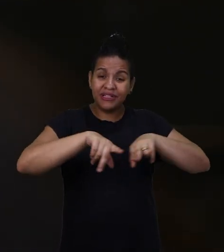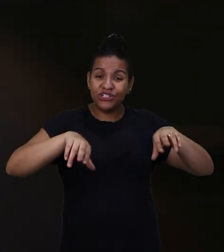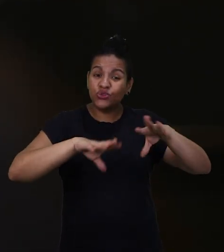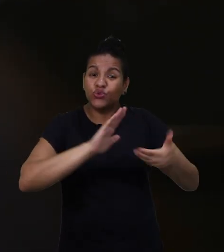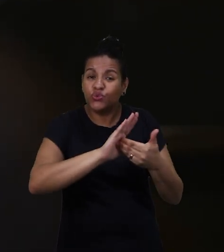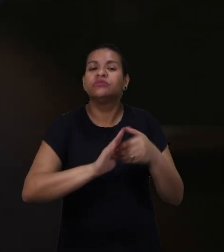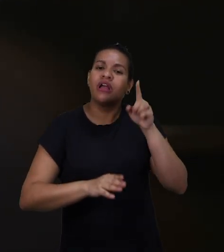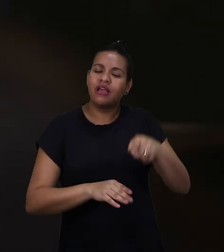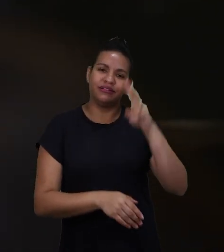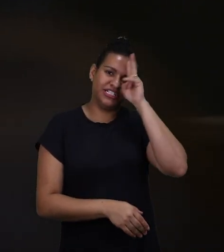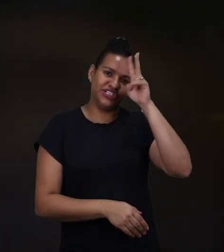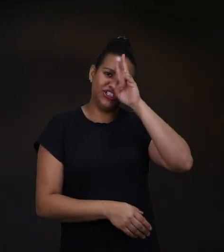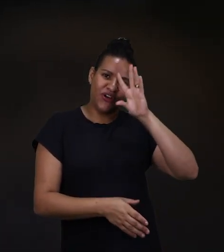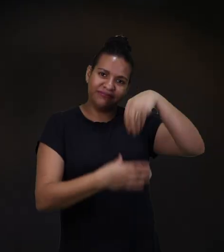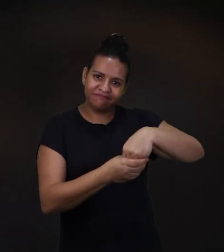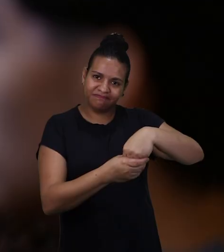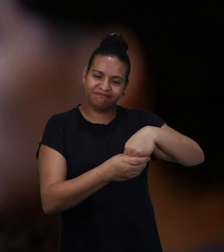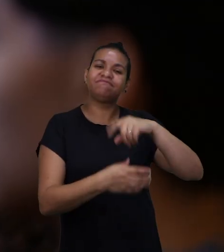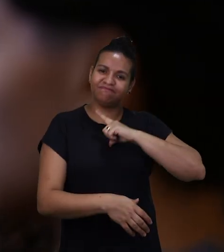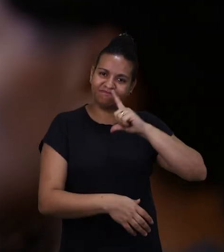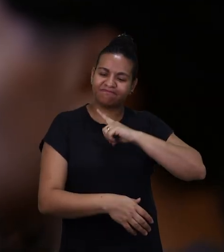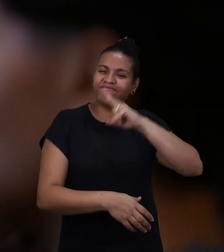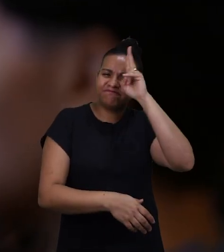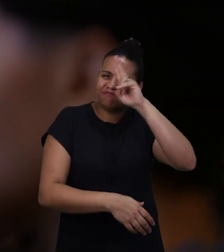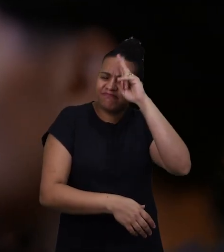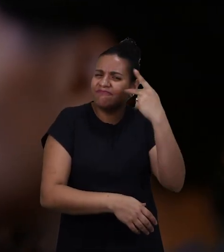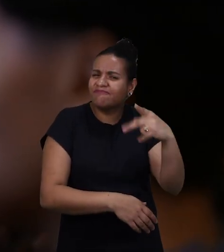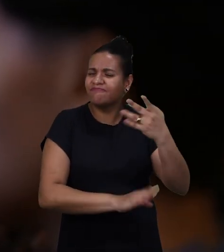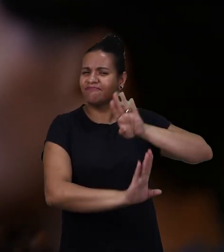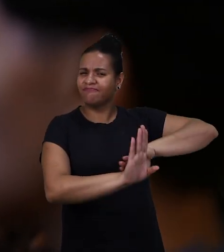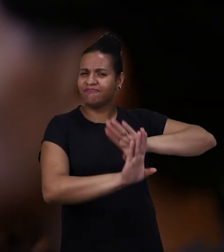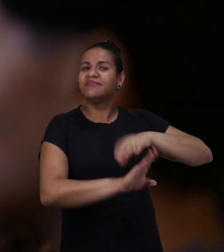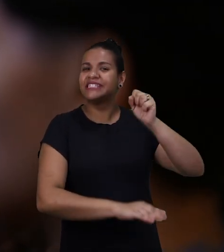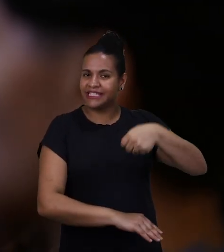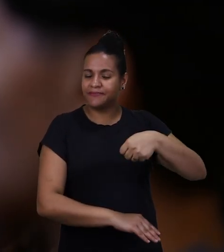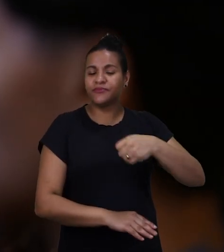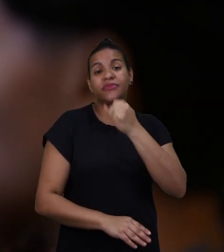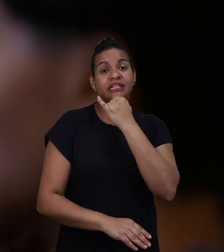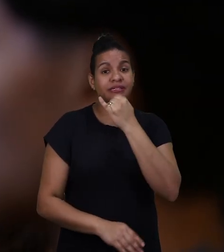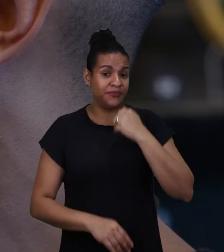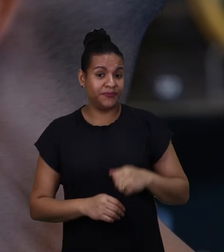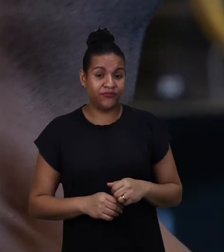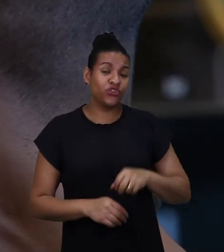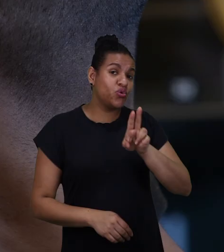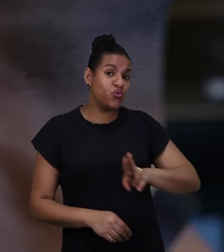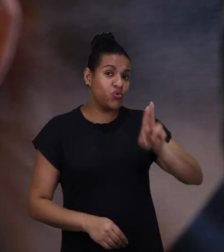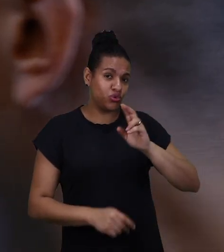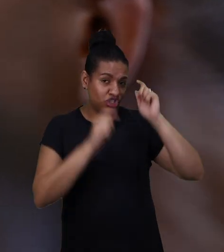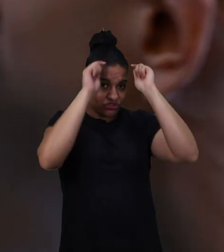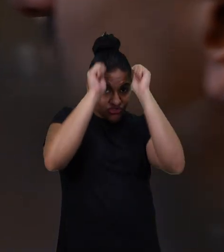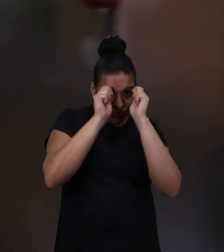estão guardados nesse museu carregam uma história. Cada um dos objetos tem uma história por trás deles.